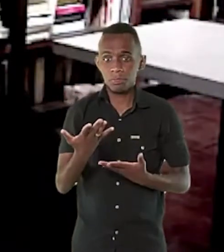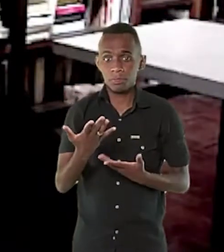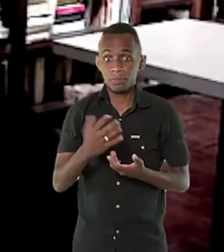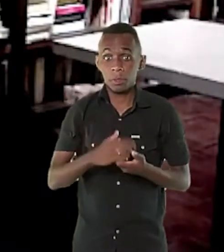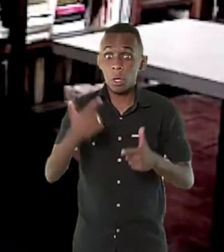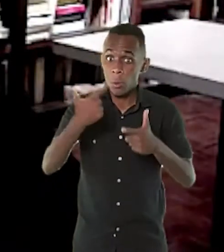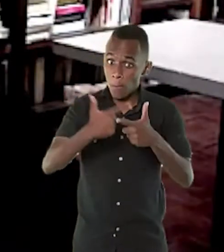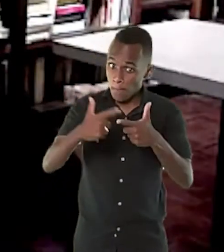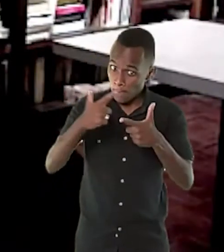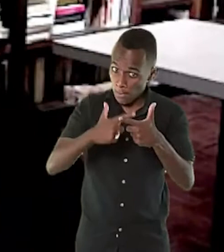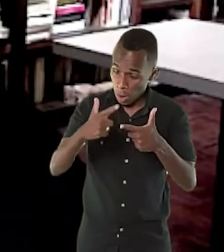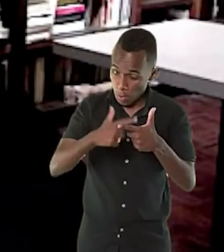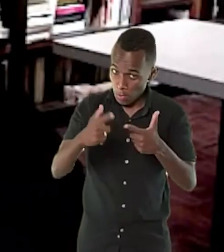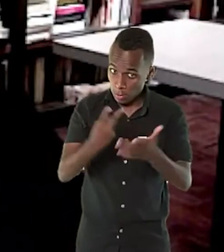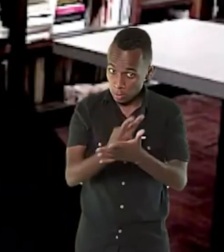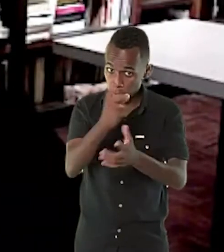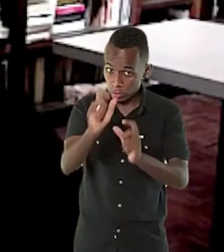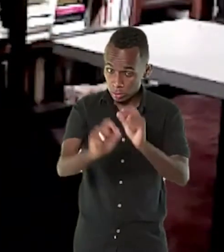elas